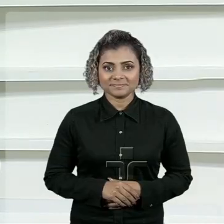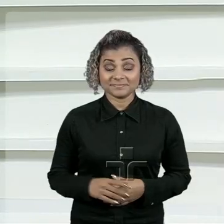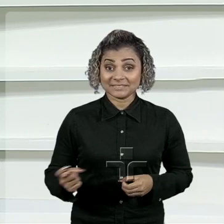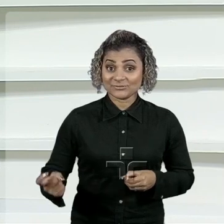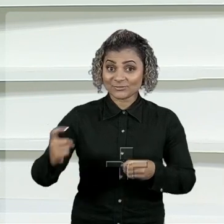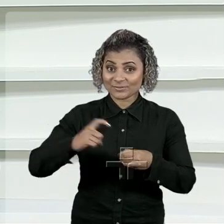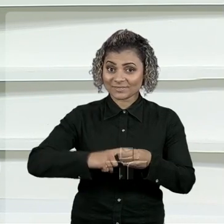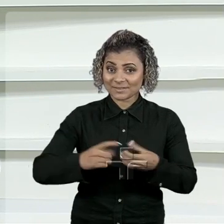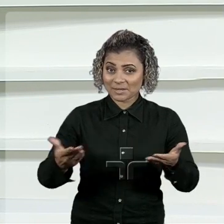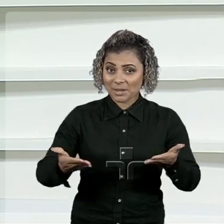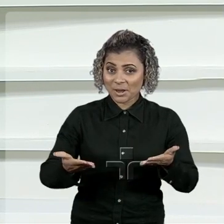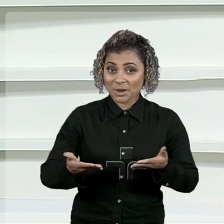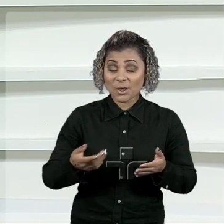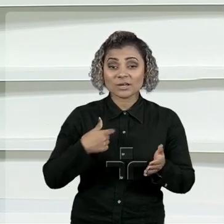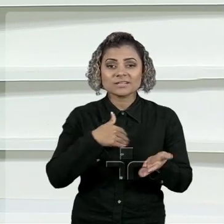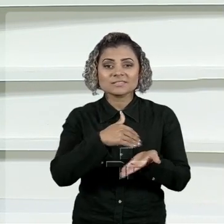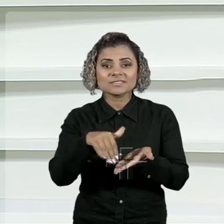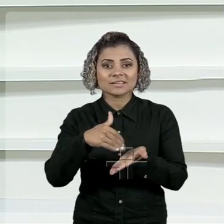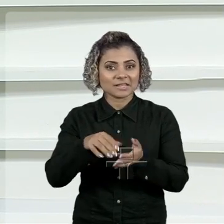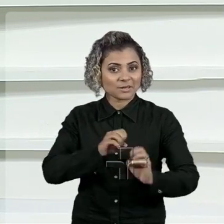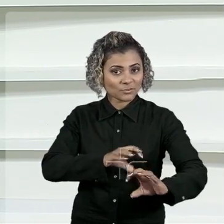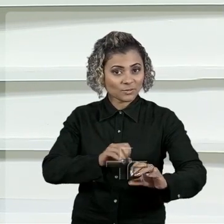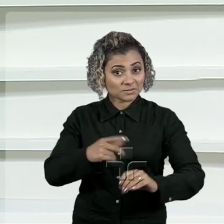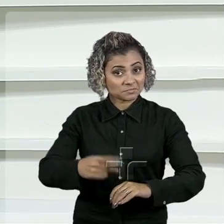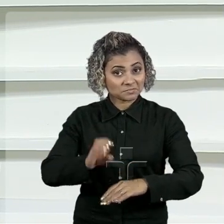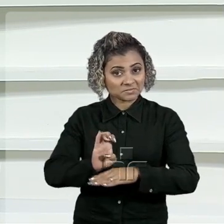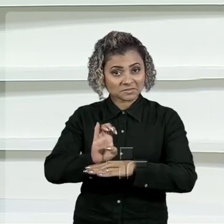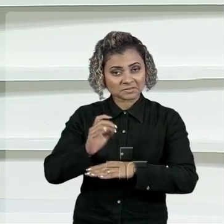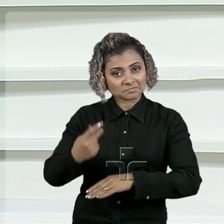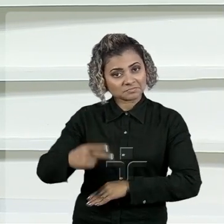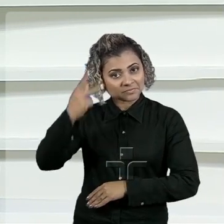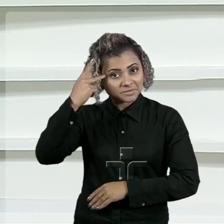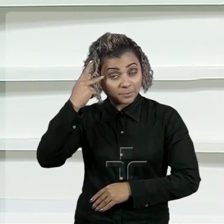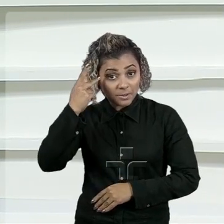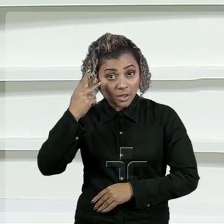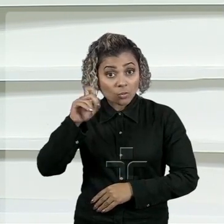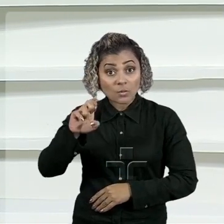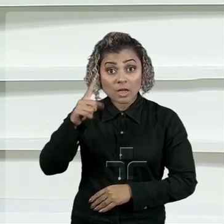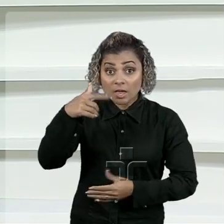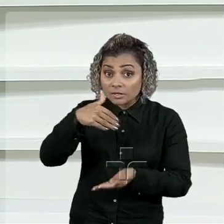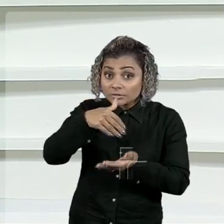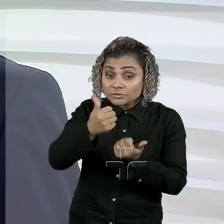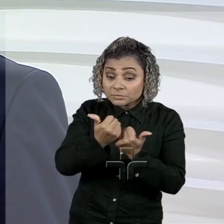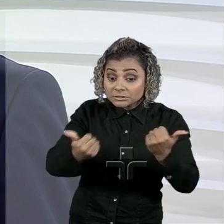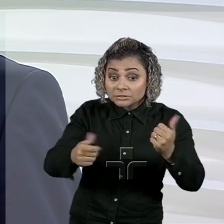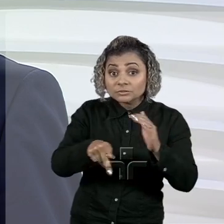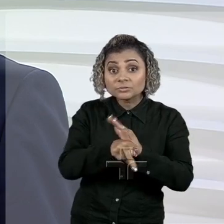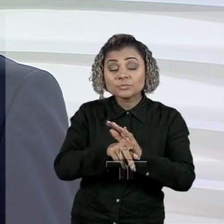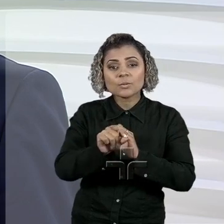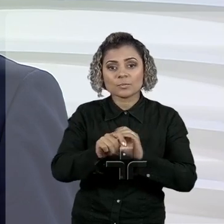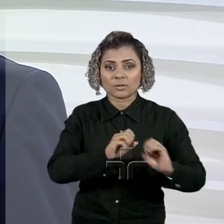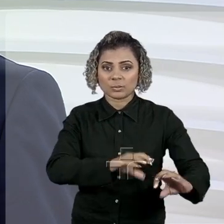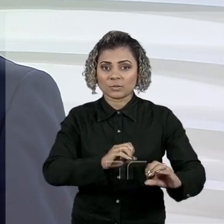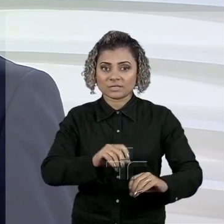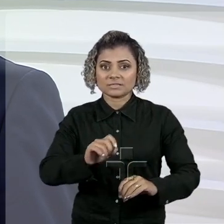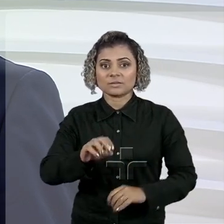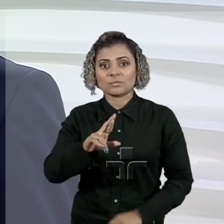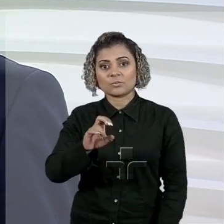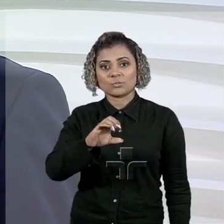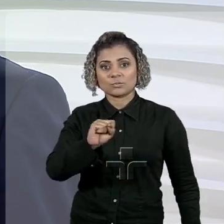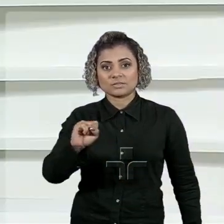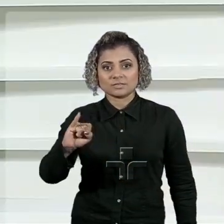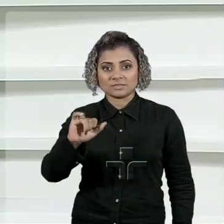Estamos de volta com o secretário de Educação do Estado de São Paulo, ex-ministro da Educação, Rocieli Soares da